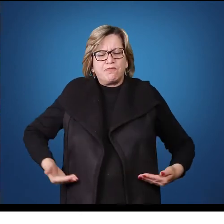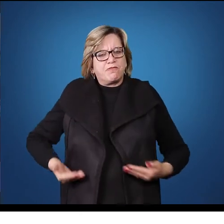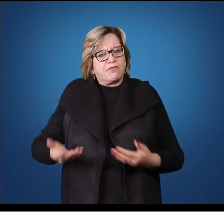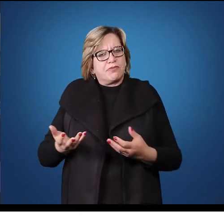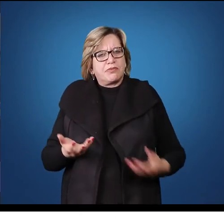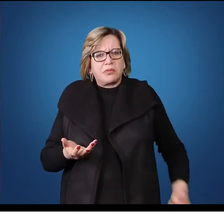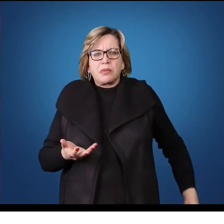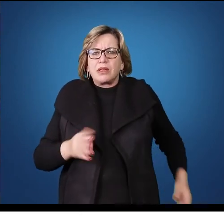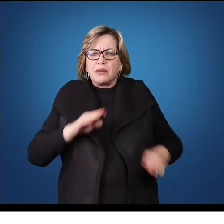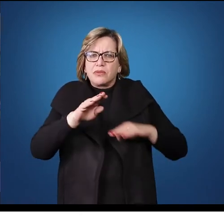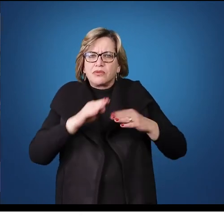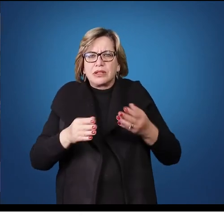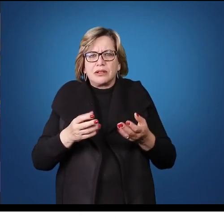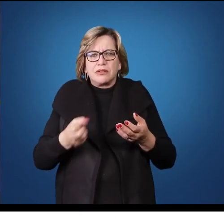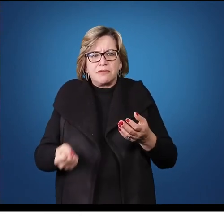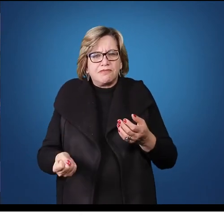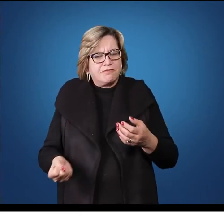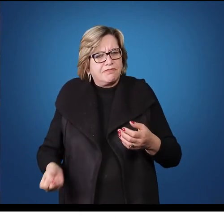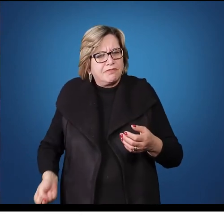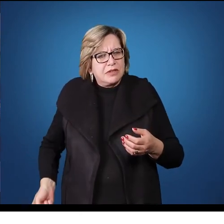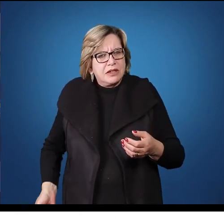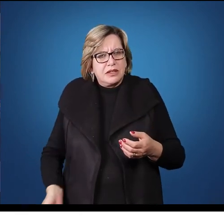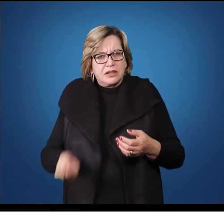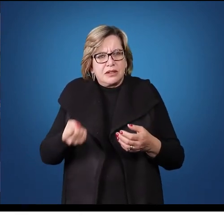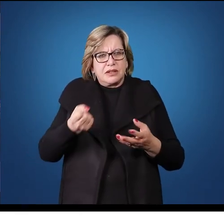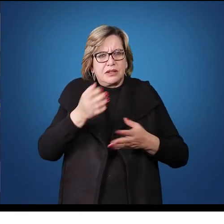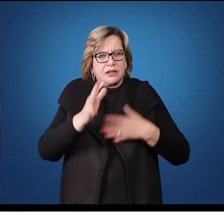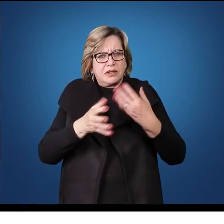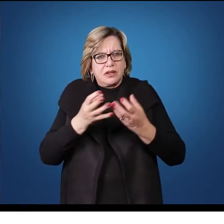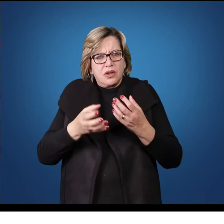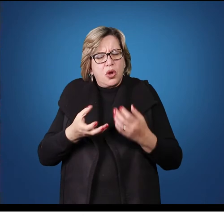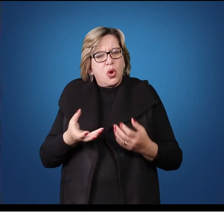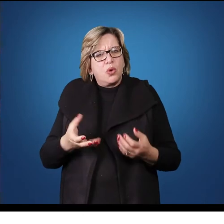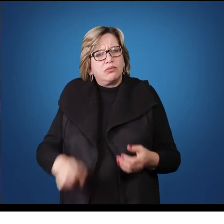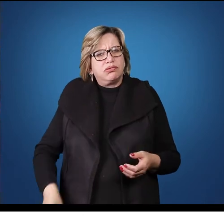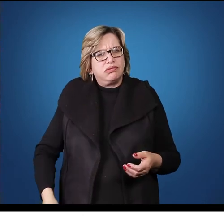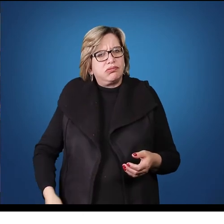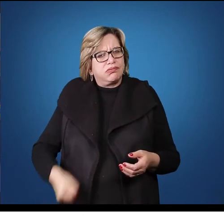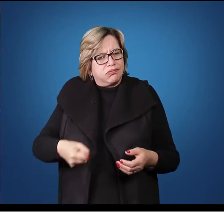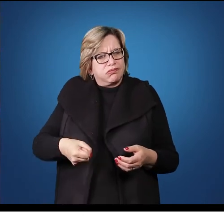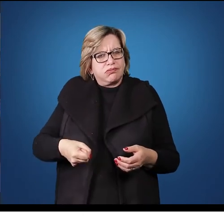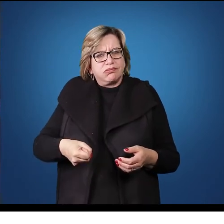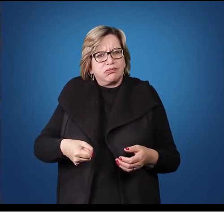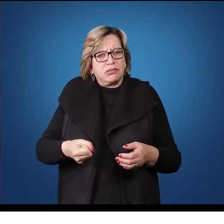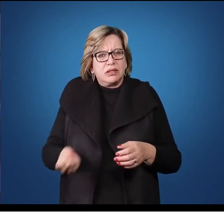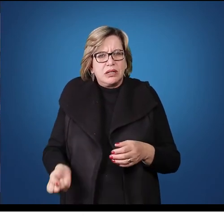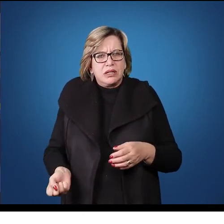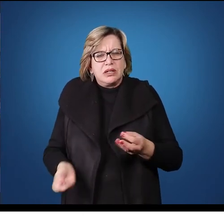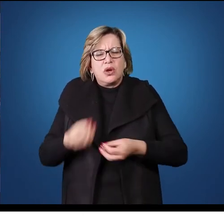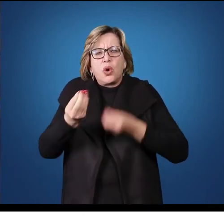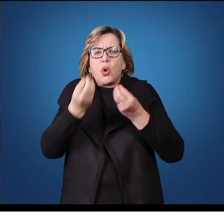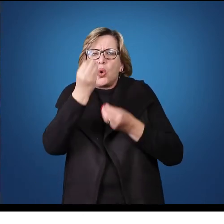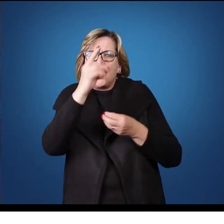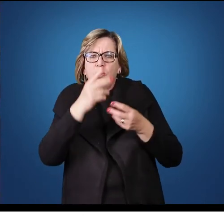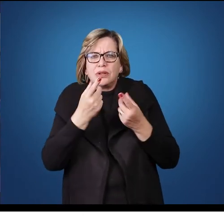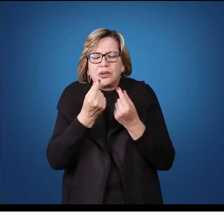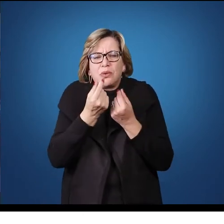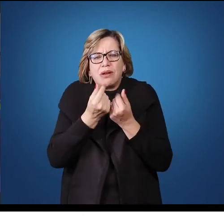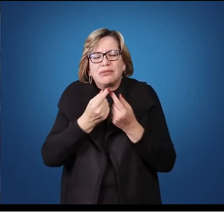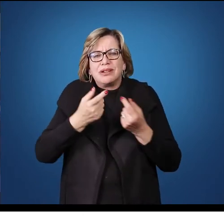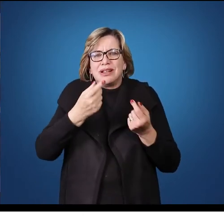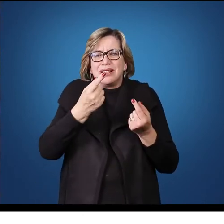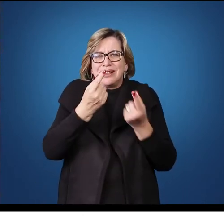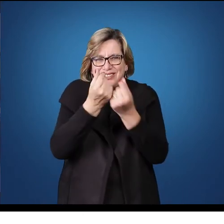movimento com a palma da mão fechada. Muitas pessoas fazem em forma de copinho, outras usam em forma de como se fosse contar dinheiro. Então,